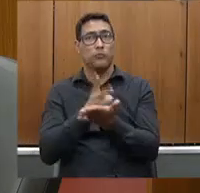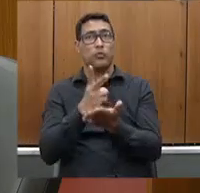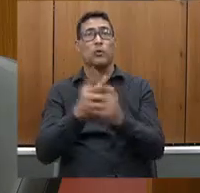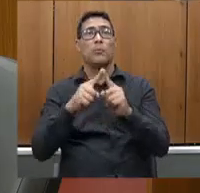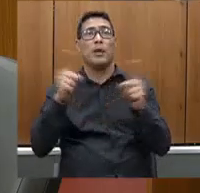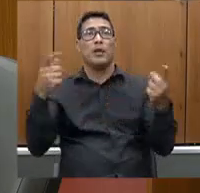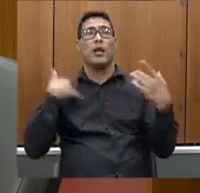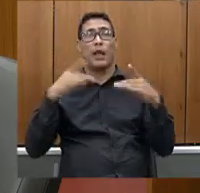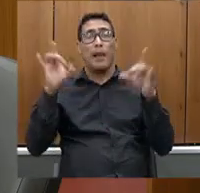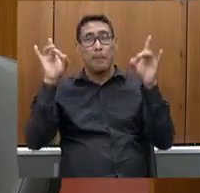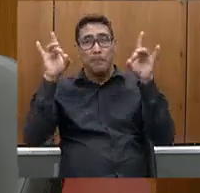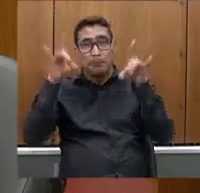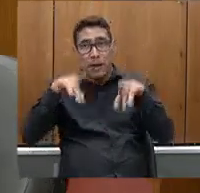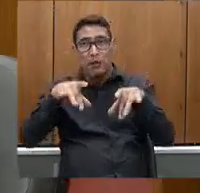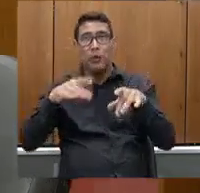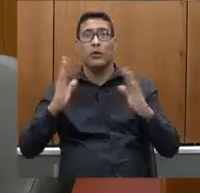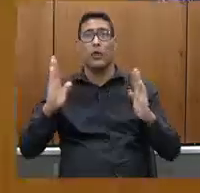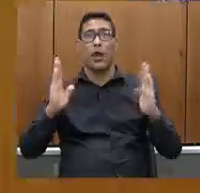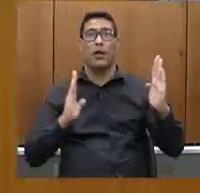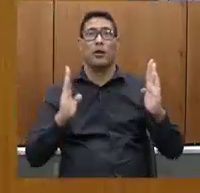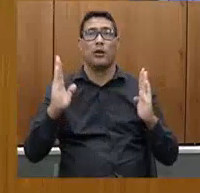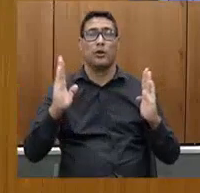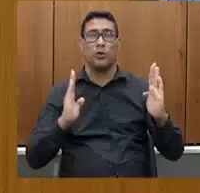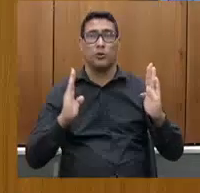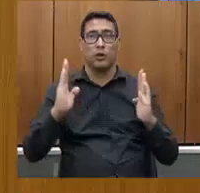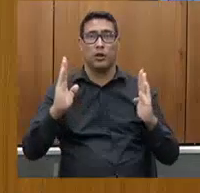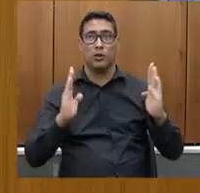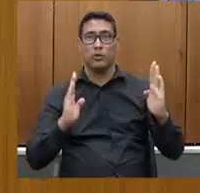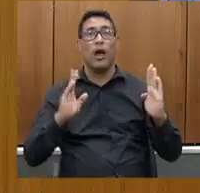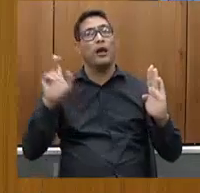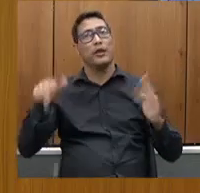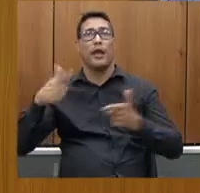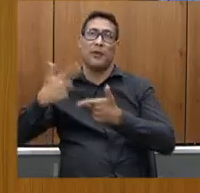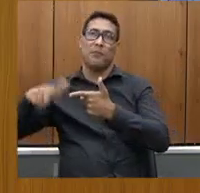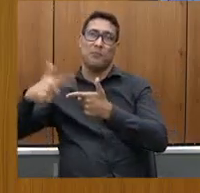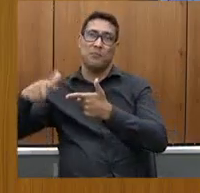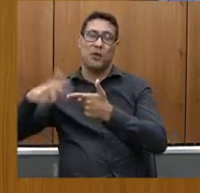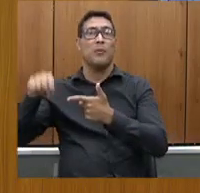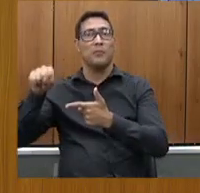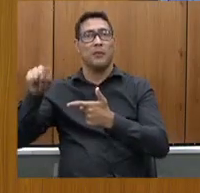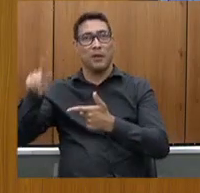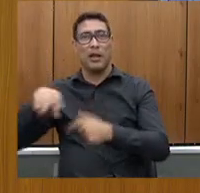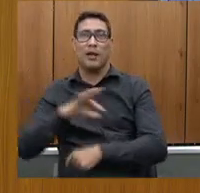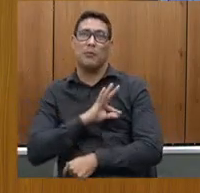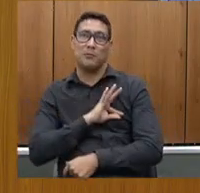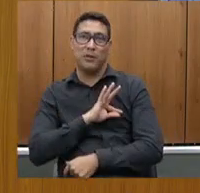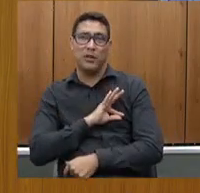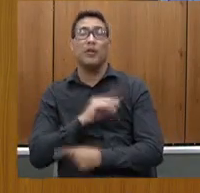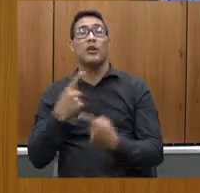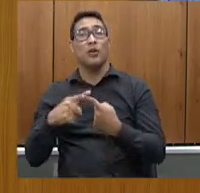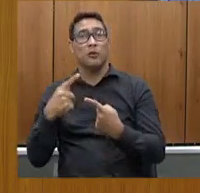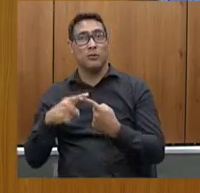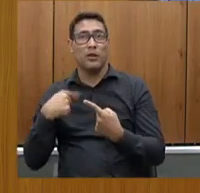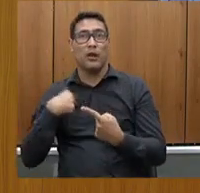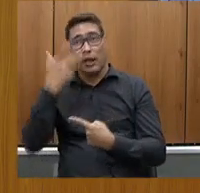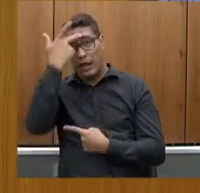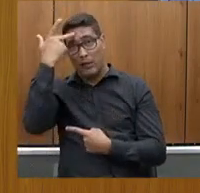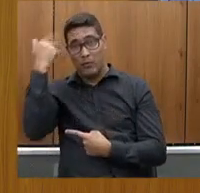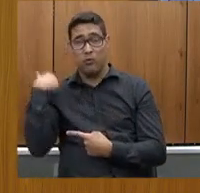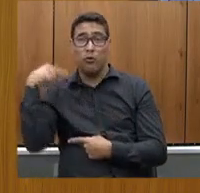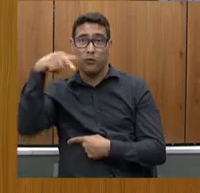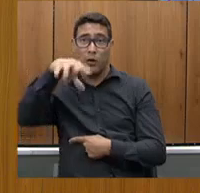trecho quando fala em abandono problema para polícia porque os criminosos vão para roubar os trilhos os dormentes